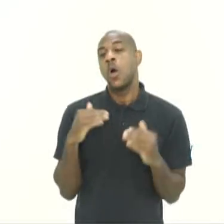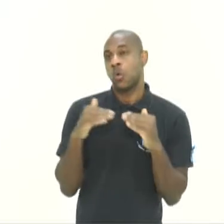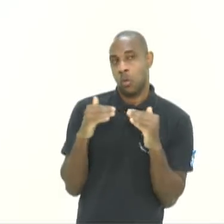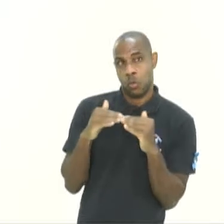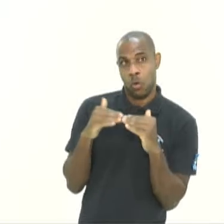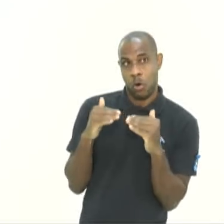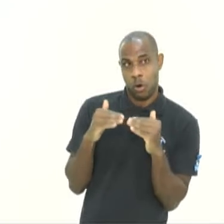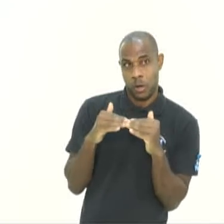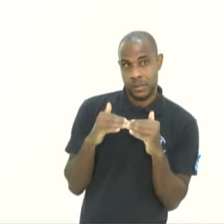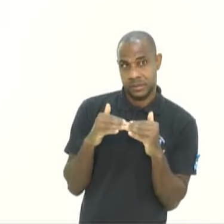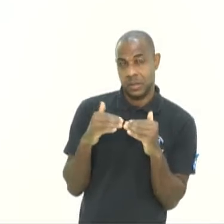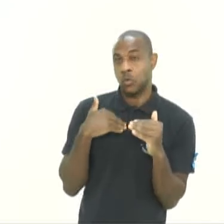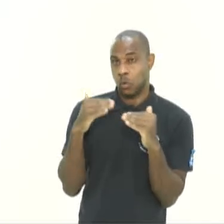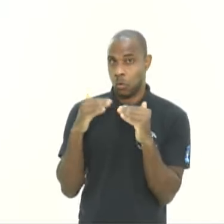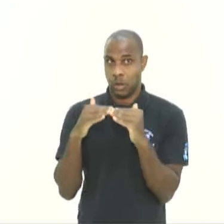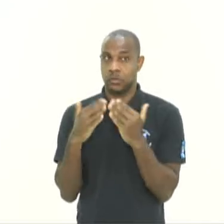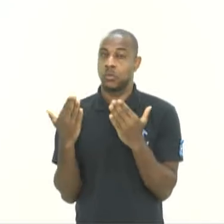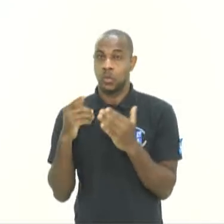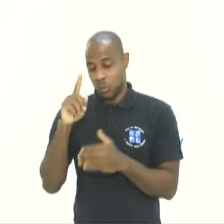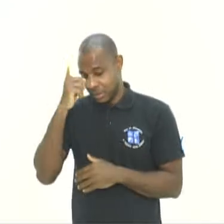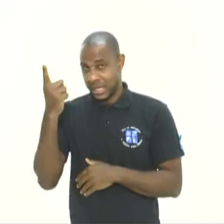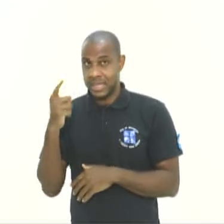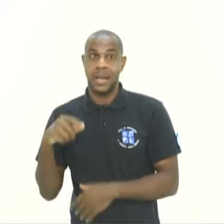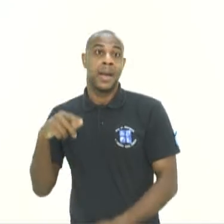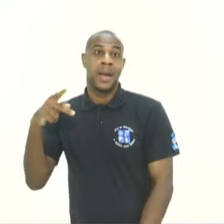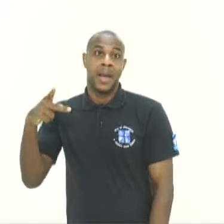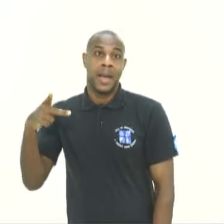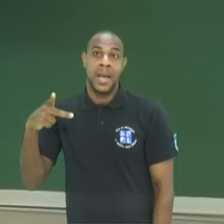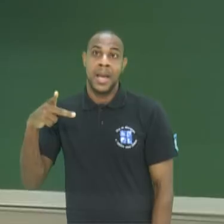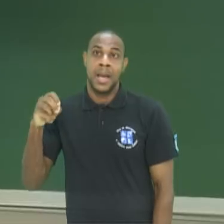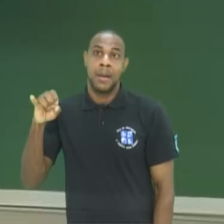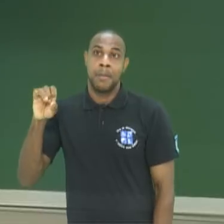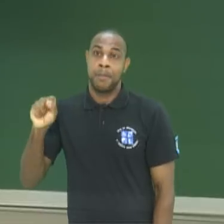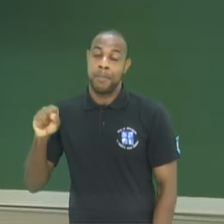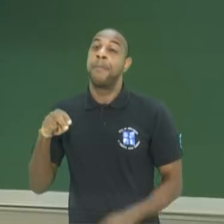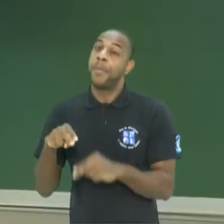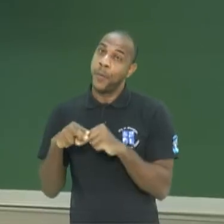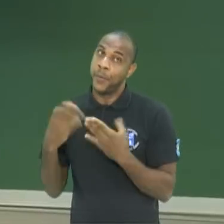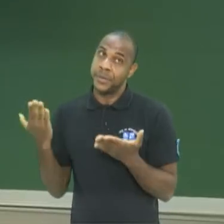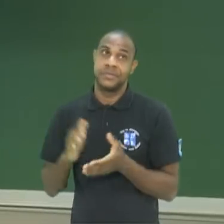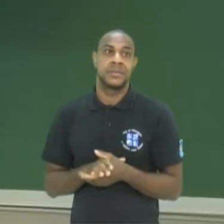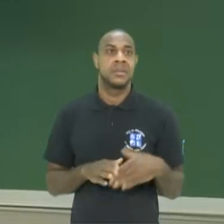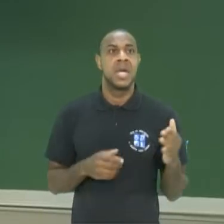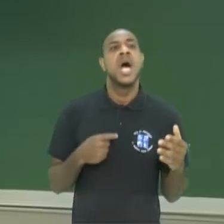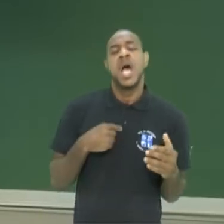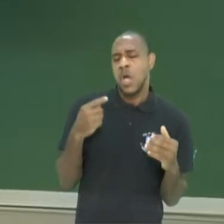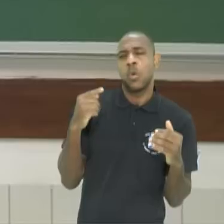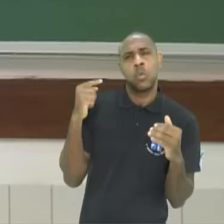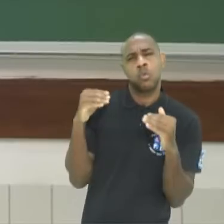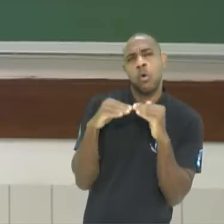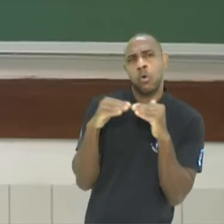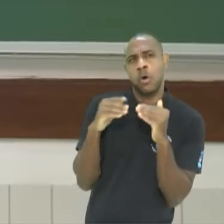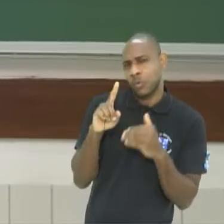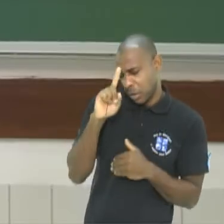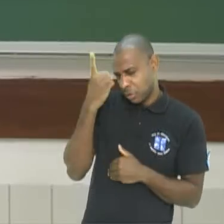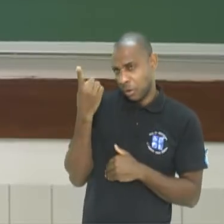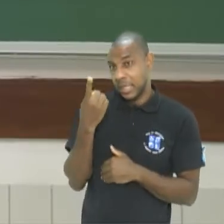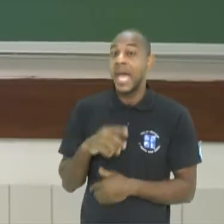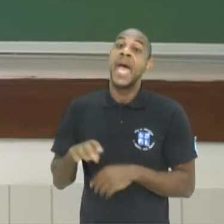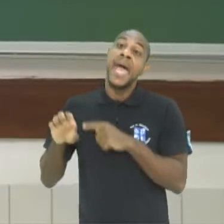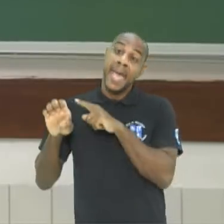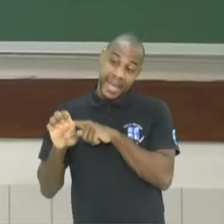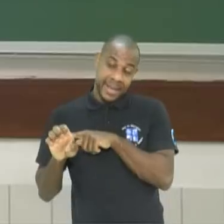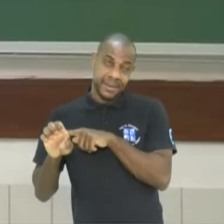ideia, pois... E você também continua ali com o seu texto. Eu concordo com a ideia e... Então, eu